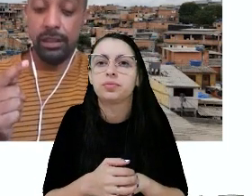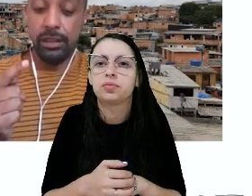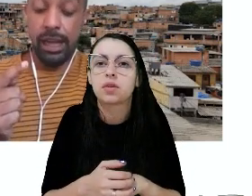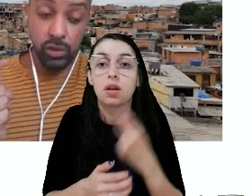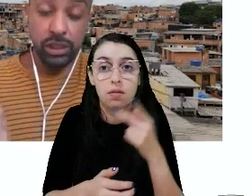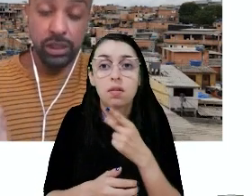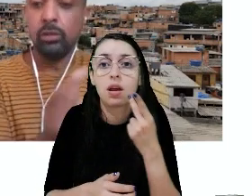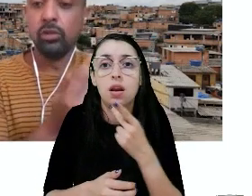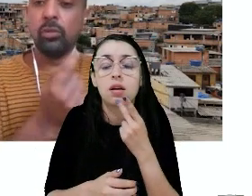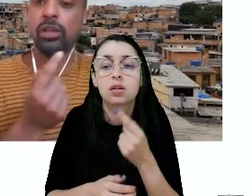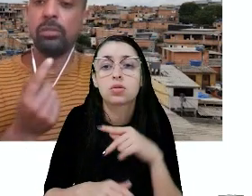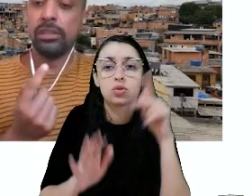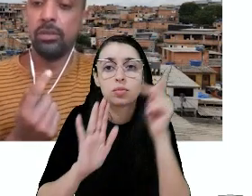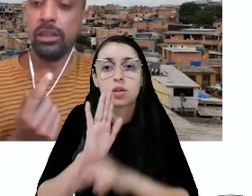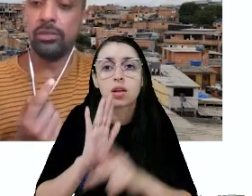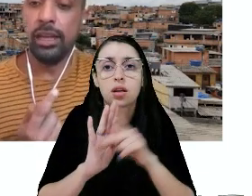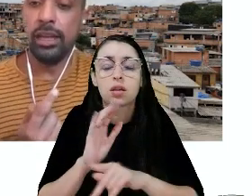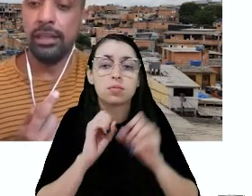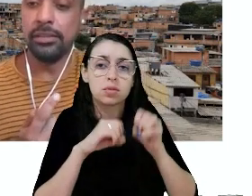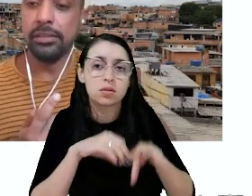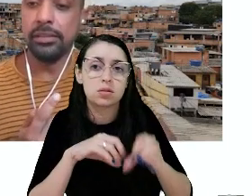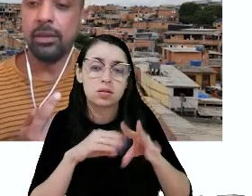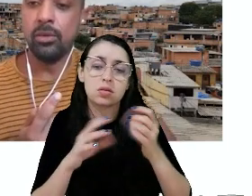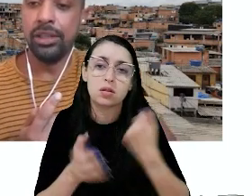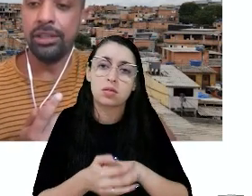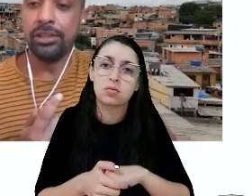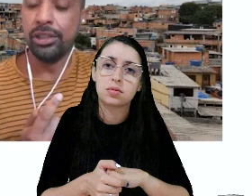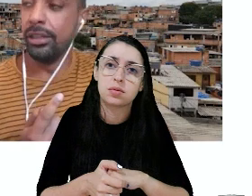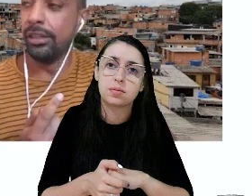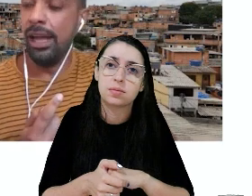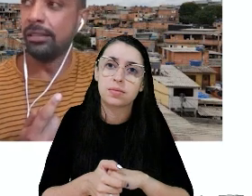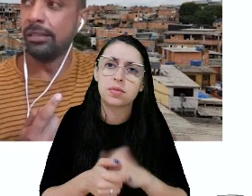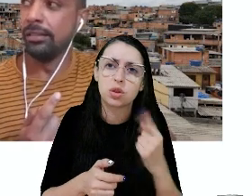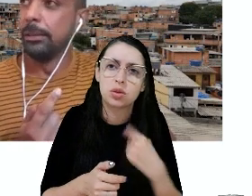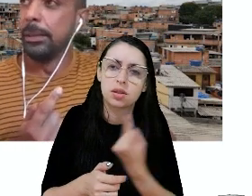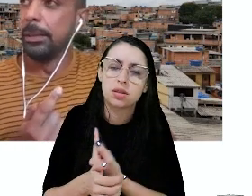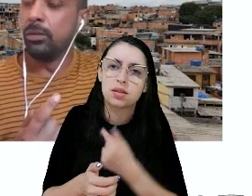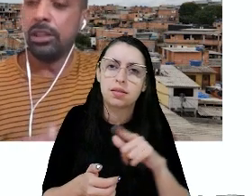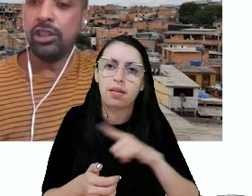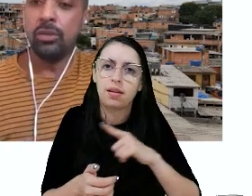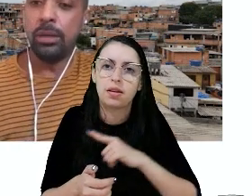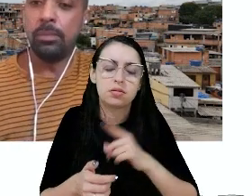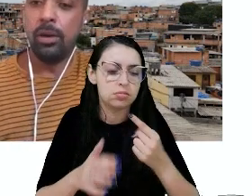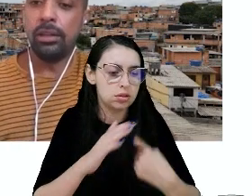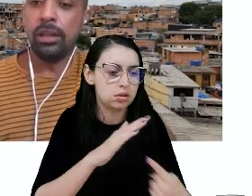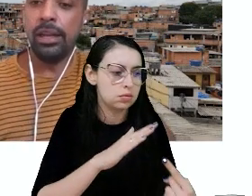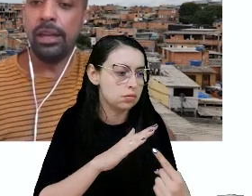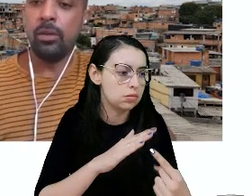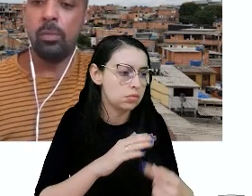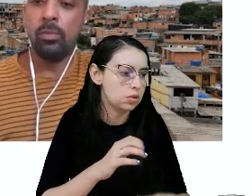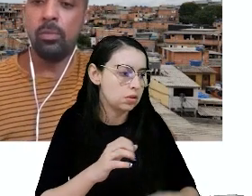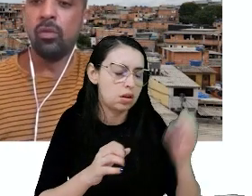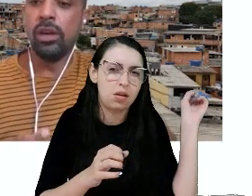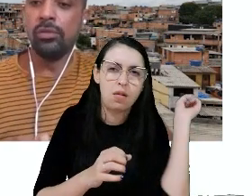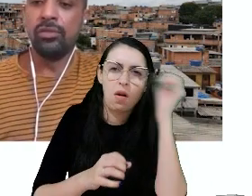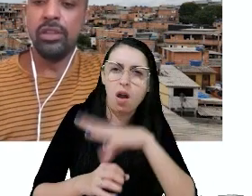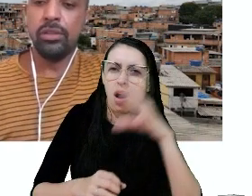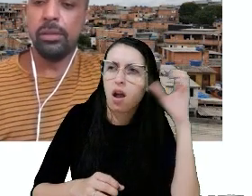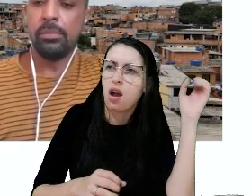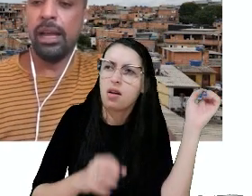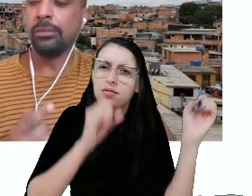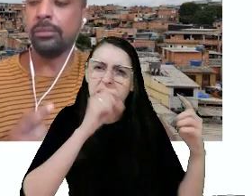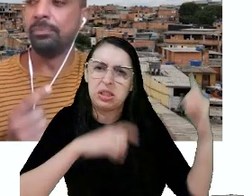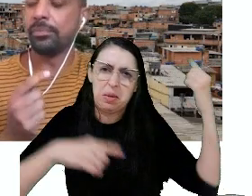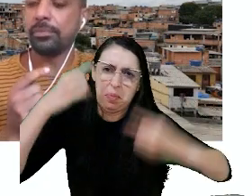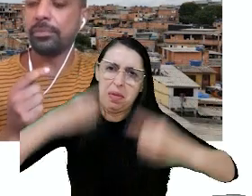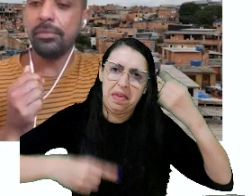gente estava anunciando os programas educacionais da ONG que a gente tem lá. E quando a gente chegou na porta, era copo voando,